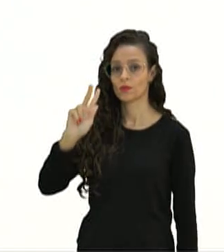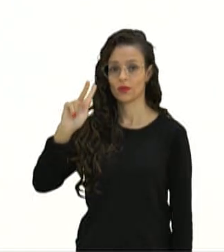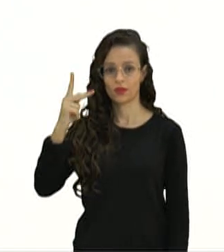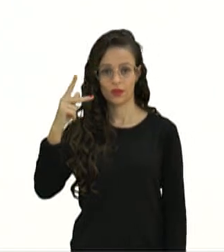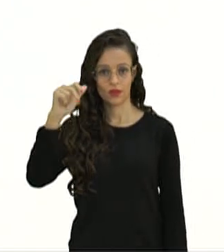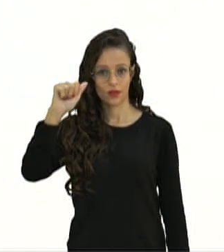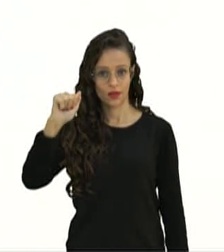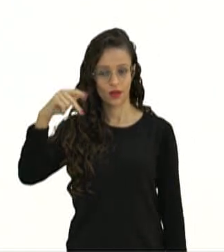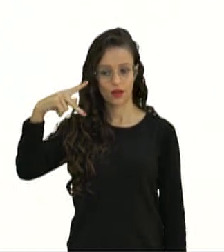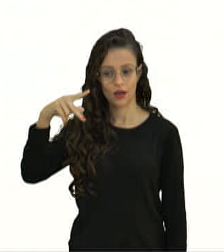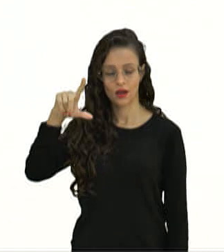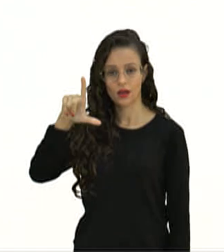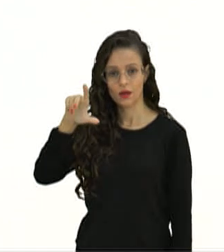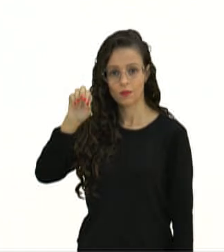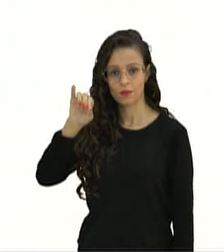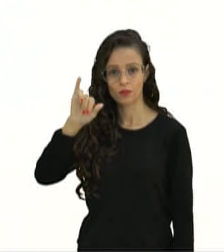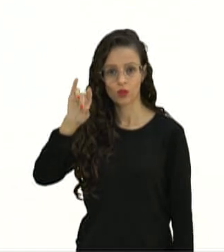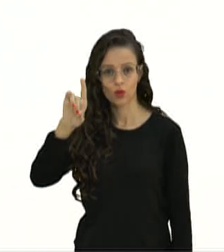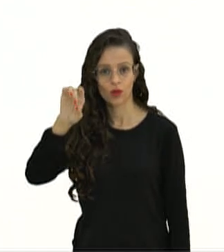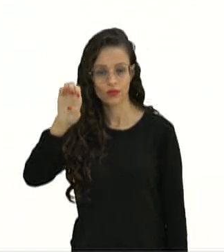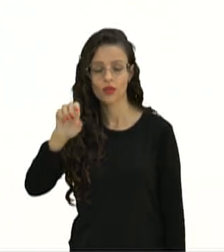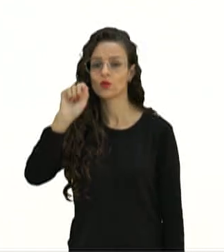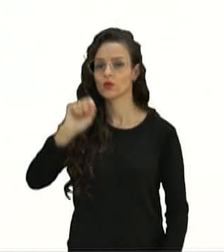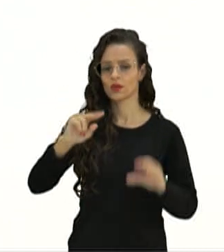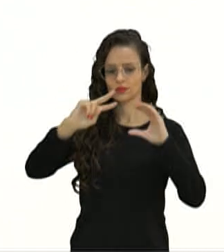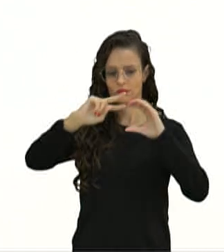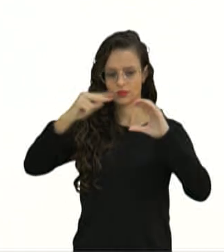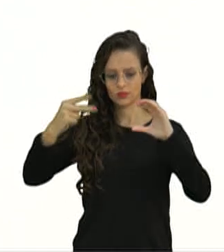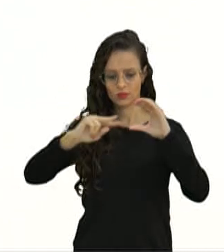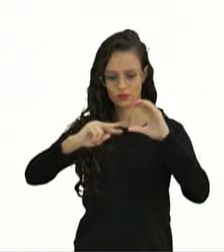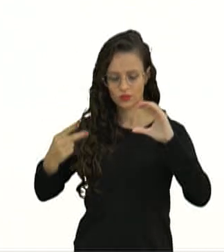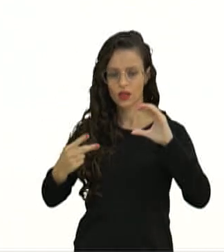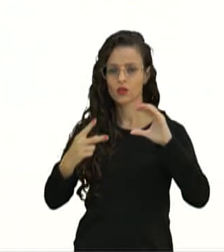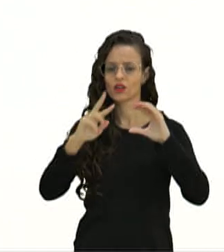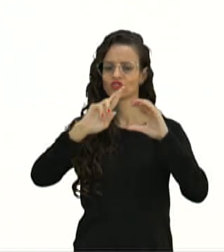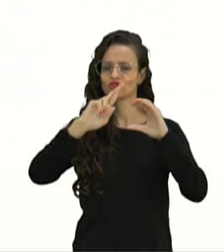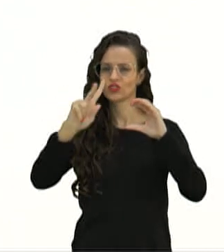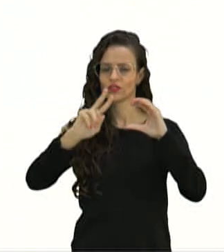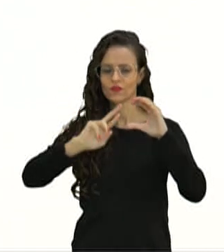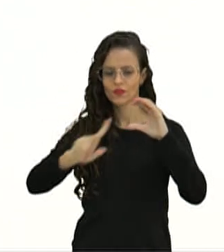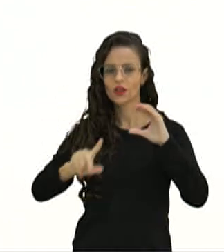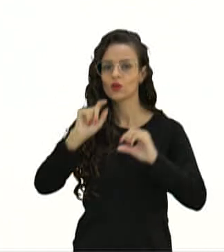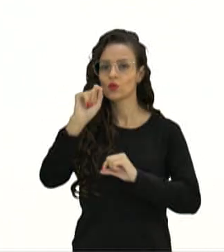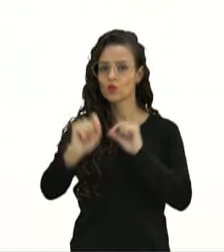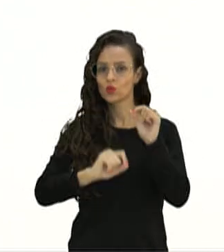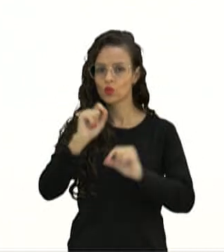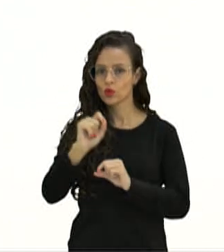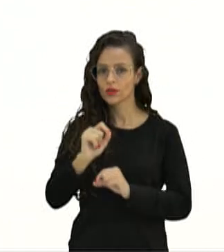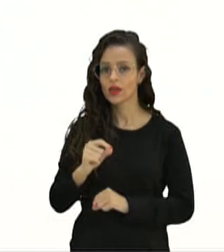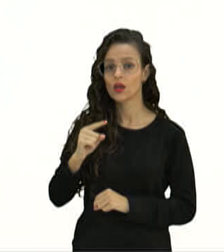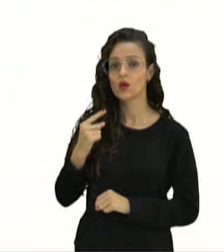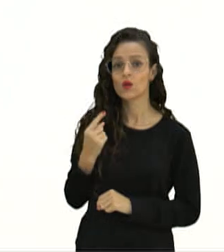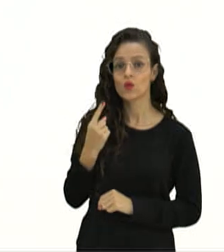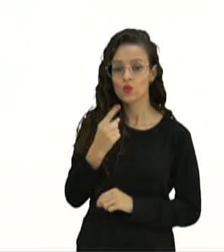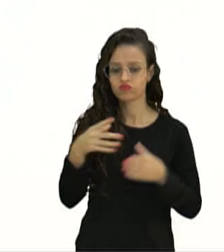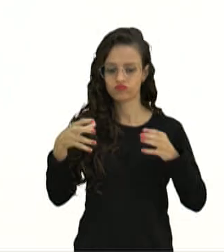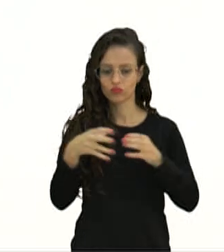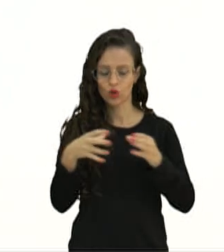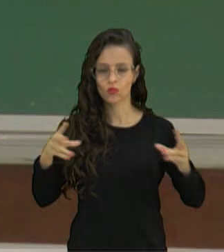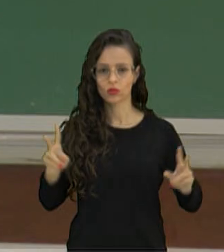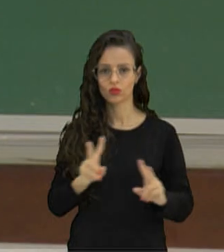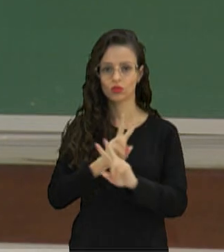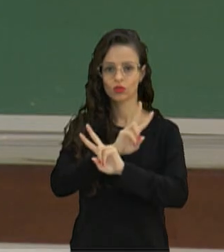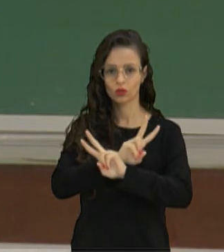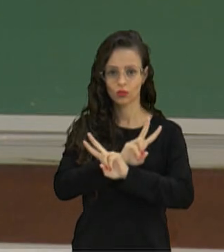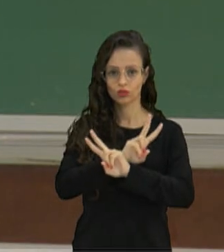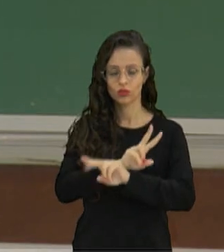Vocês viram isso em aulas anteriores. Células haploides são aquelas que contêm apenas um conjunto de cromossomos. No